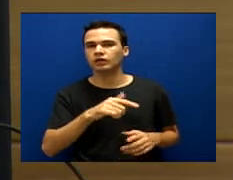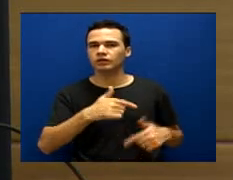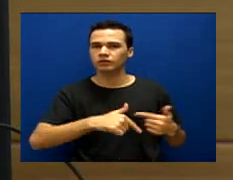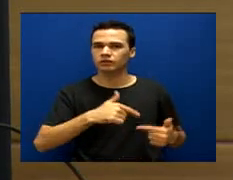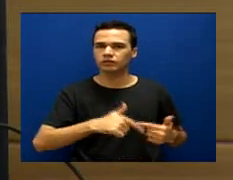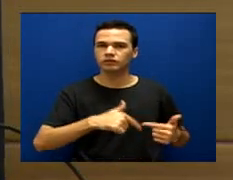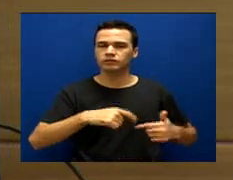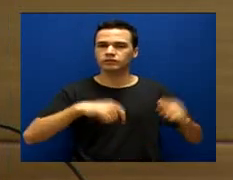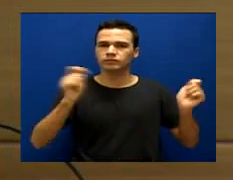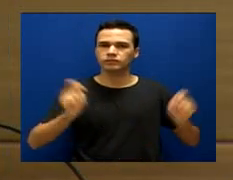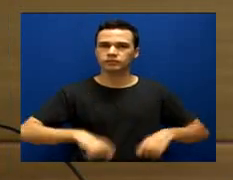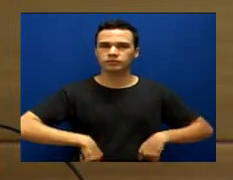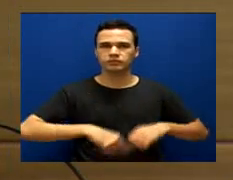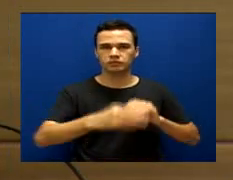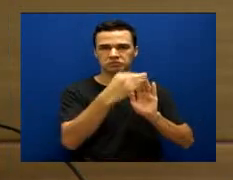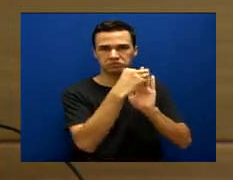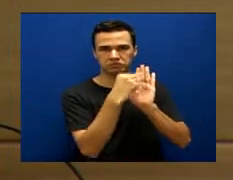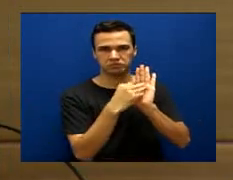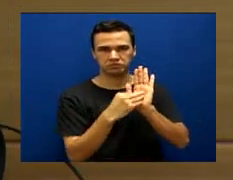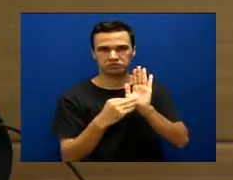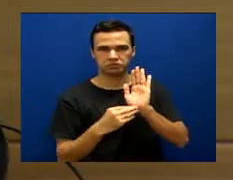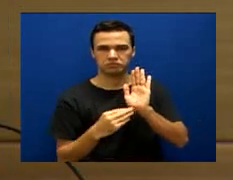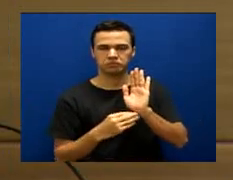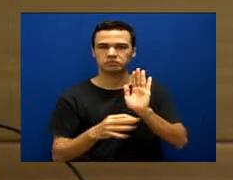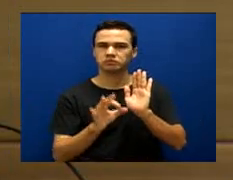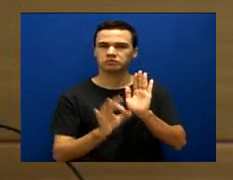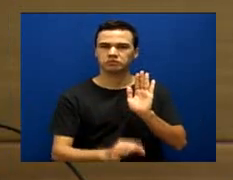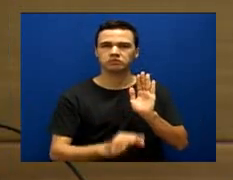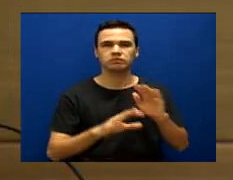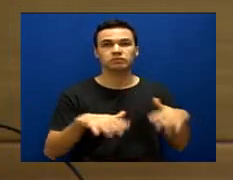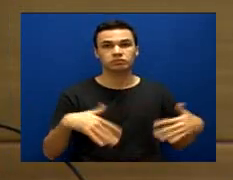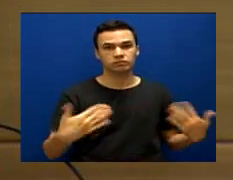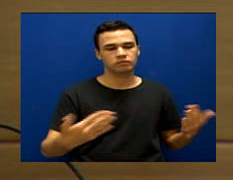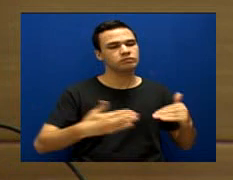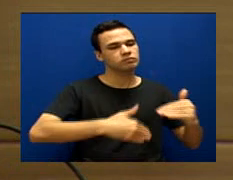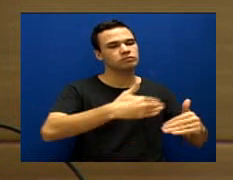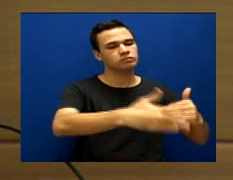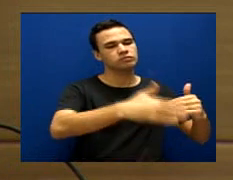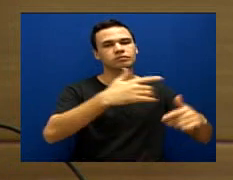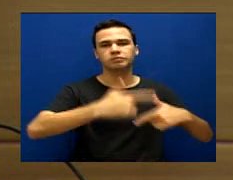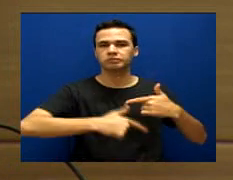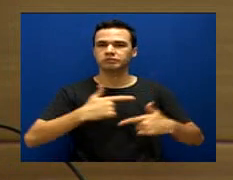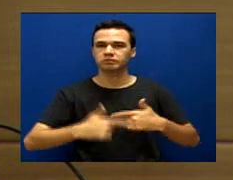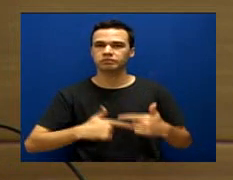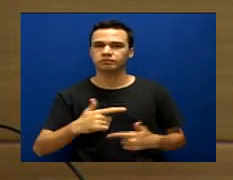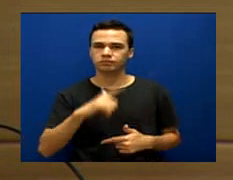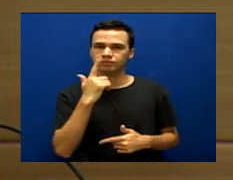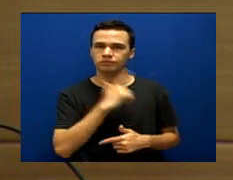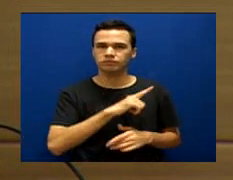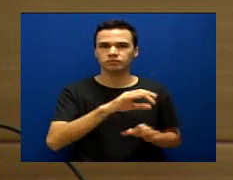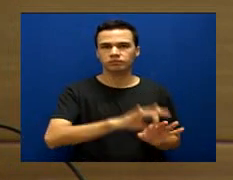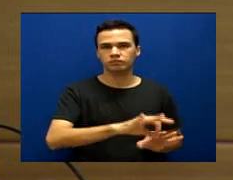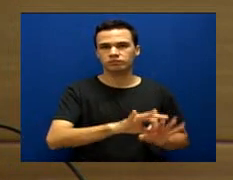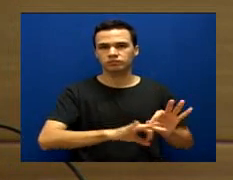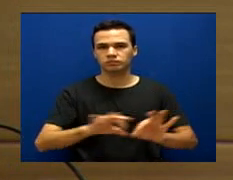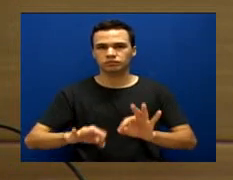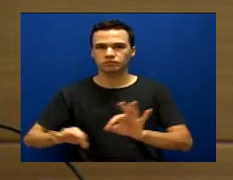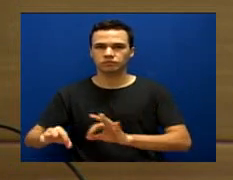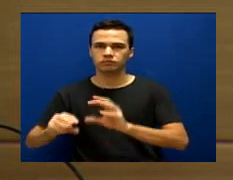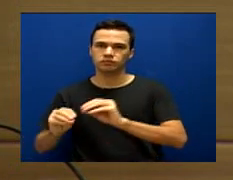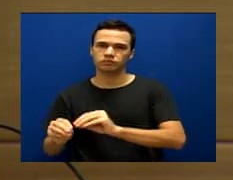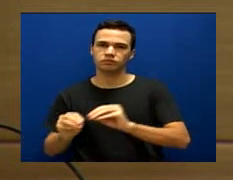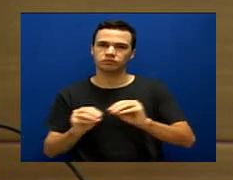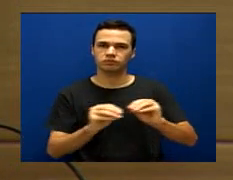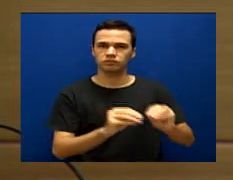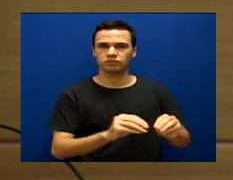que as coisas fiquem registradas, viu, vereadora? Então, está andando, sim, esse processo de transição